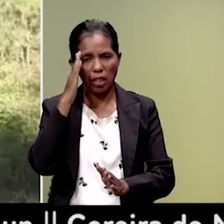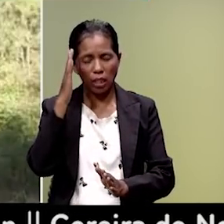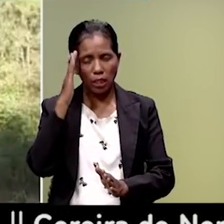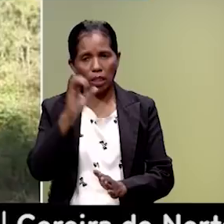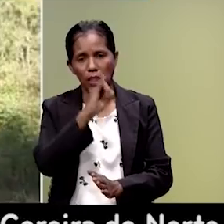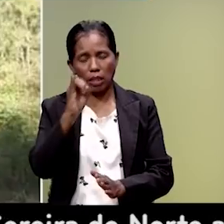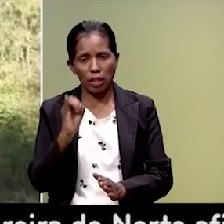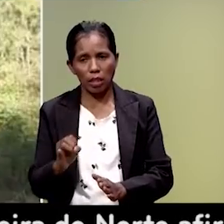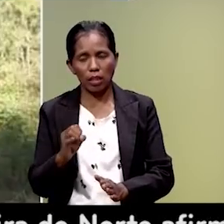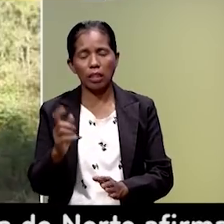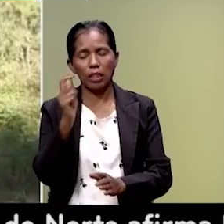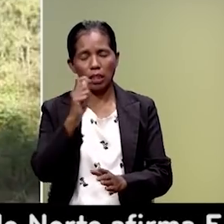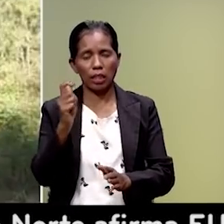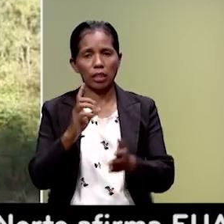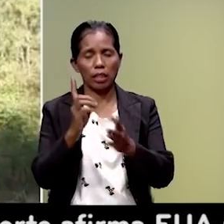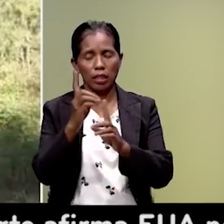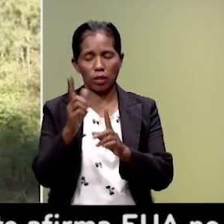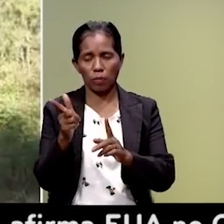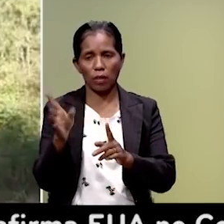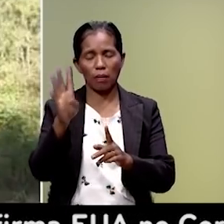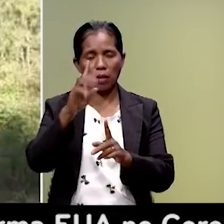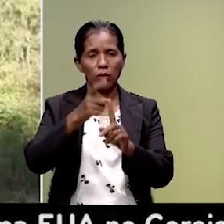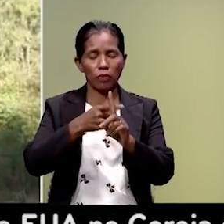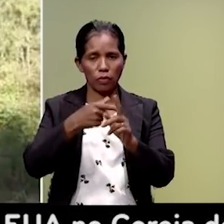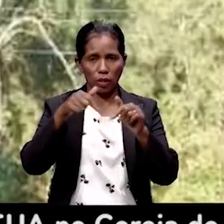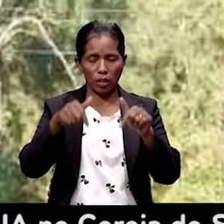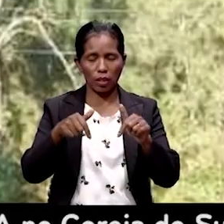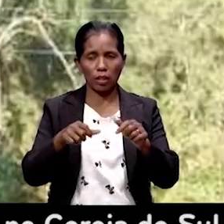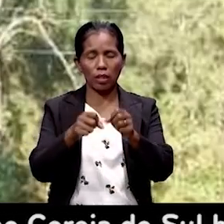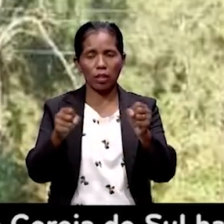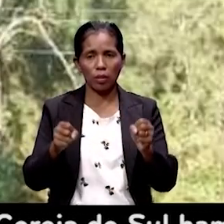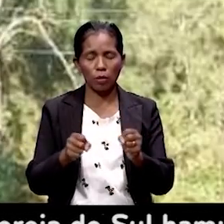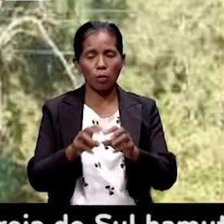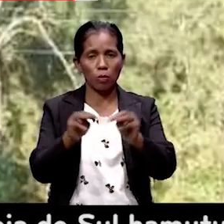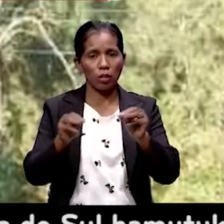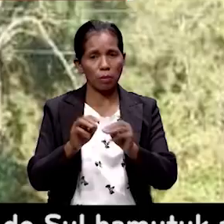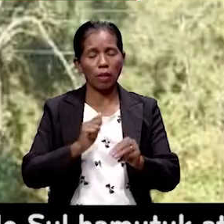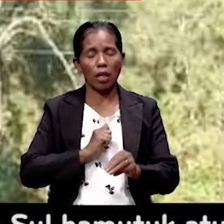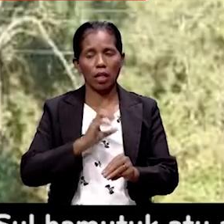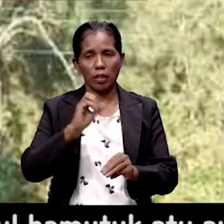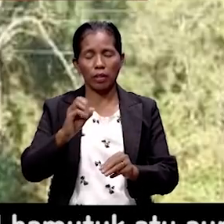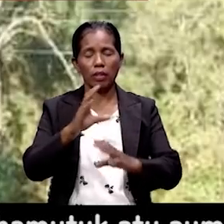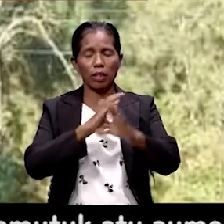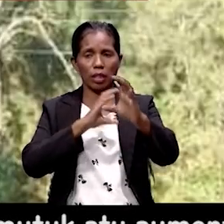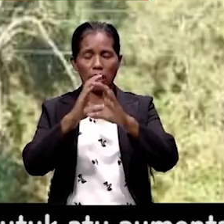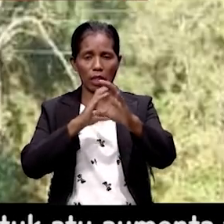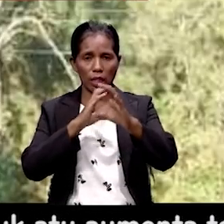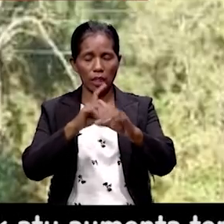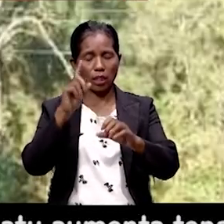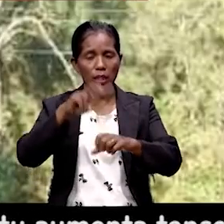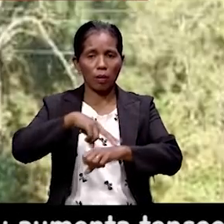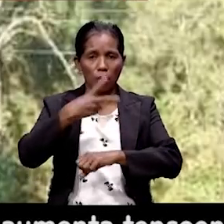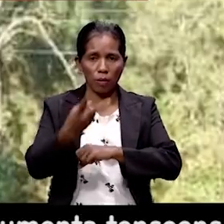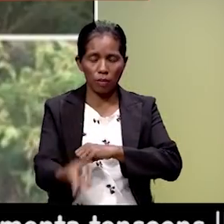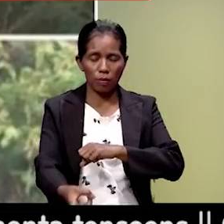tráfego i a terça lorum granulo singhat fulangne i a suku nunumoge município Hainaru. Nebe Macareta Ford Ranger Ida bako fila